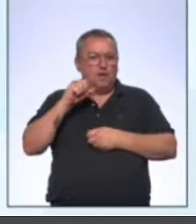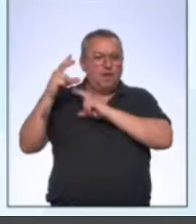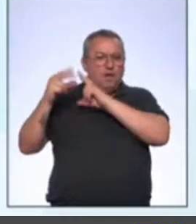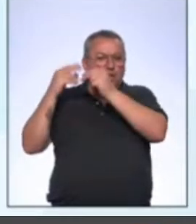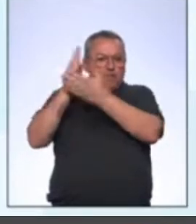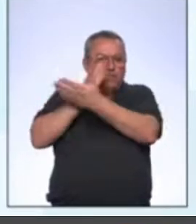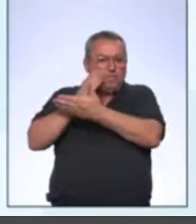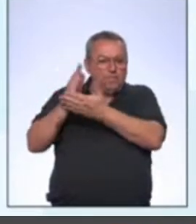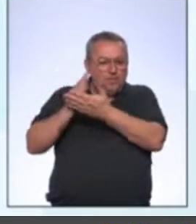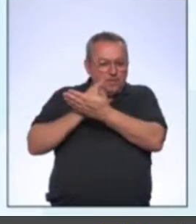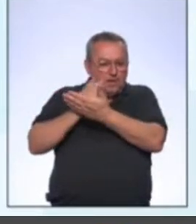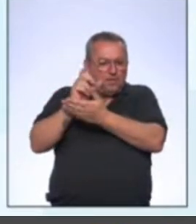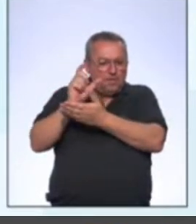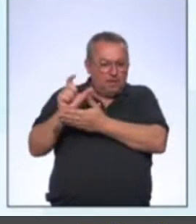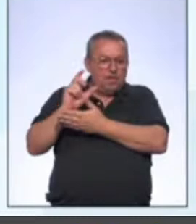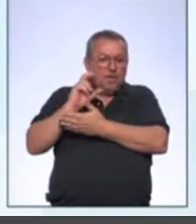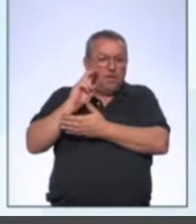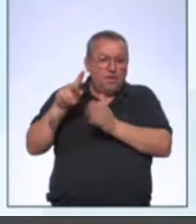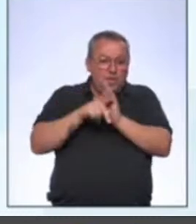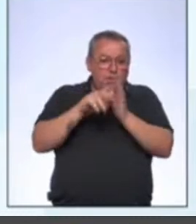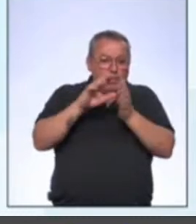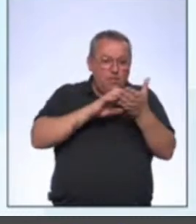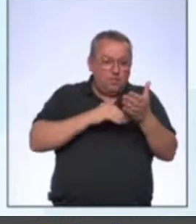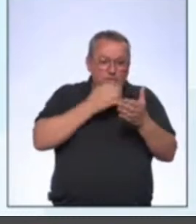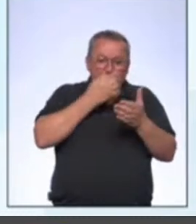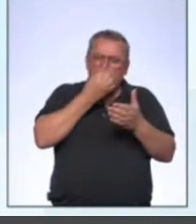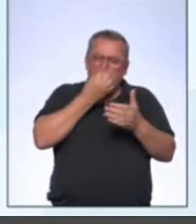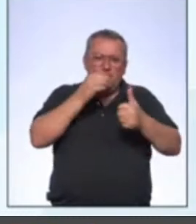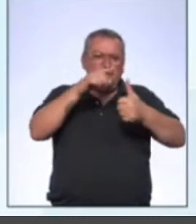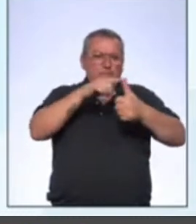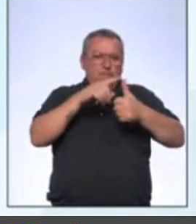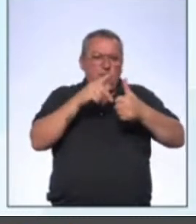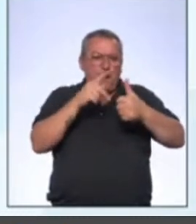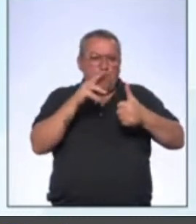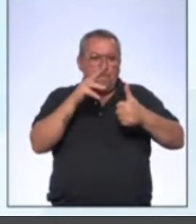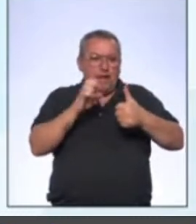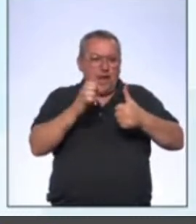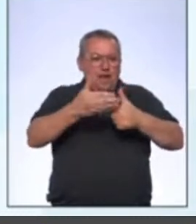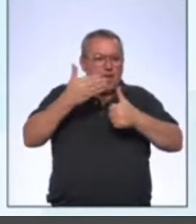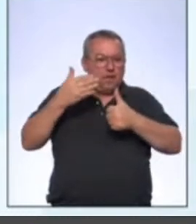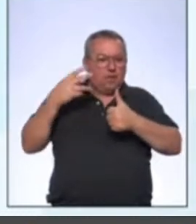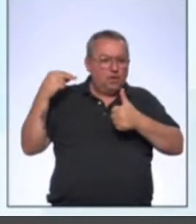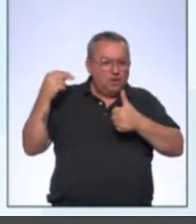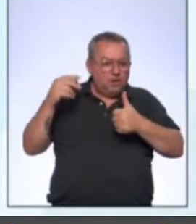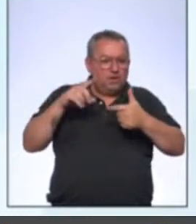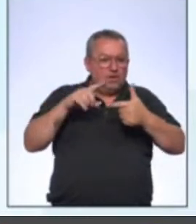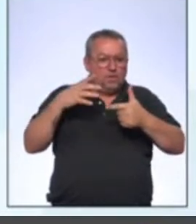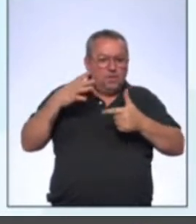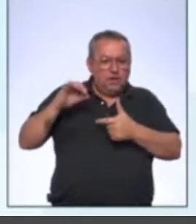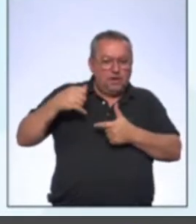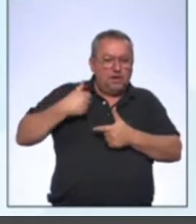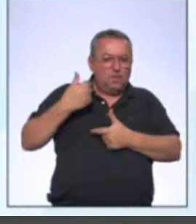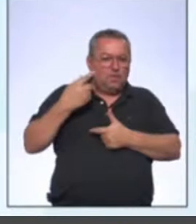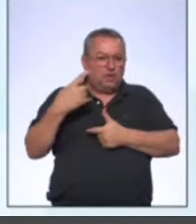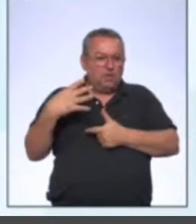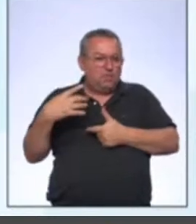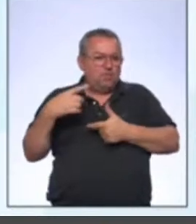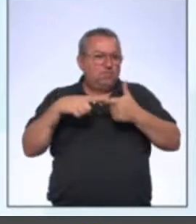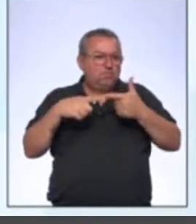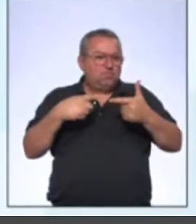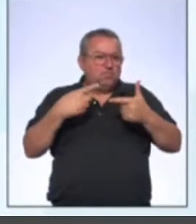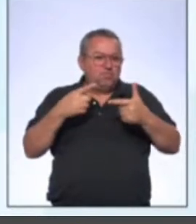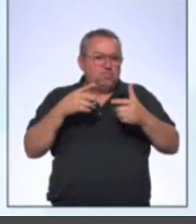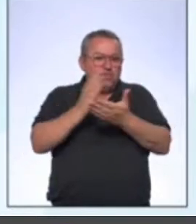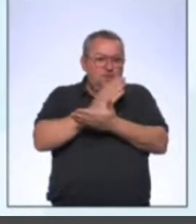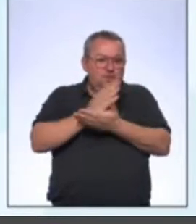é um recorte do texto. Aí tem as três fases aí. E seria da alternativa B, né? Divisão em três fases do período